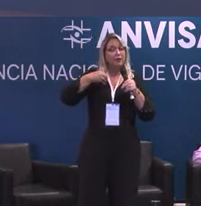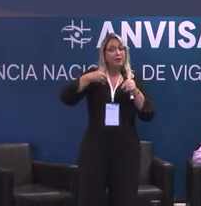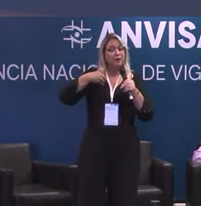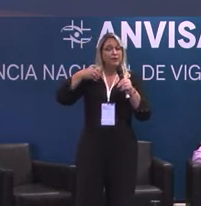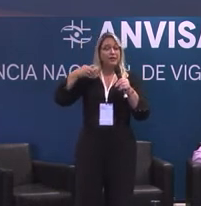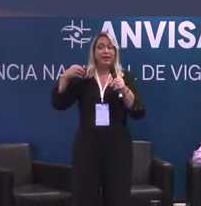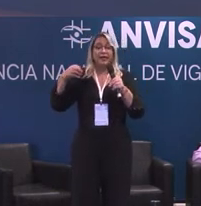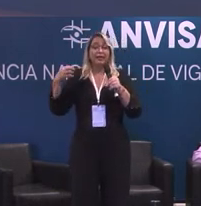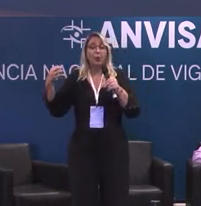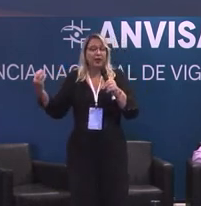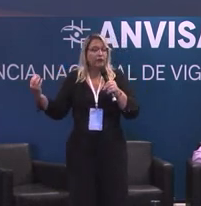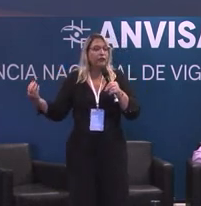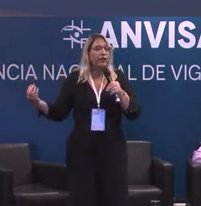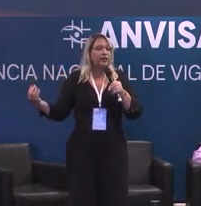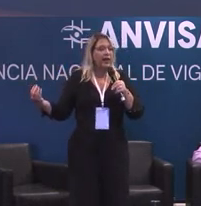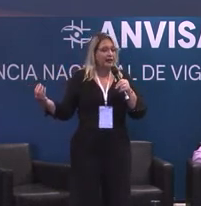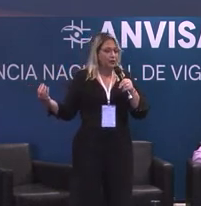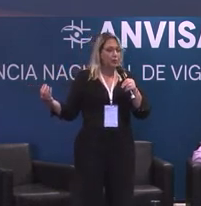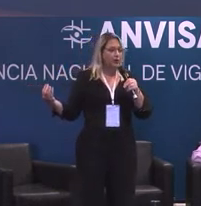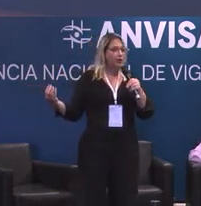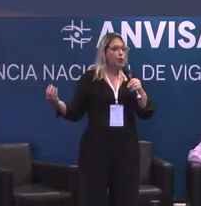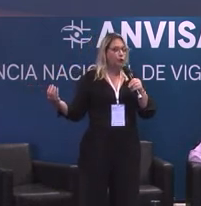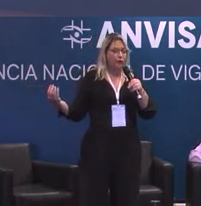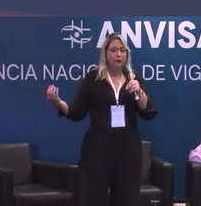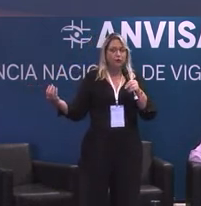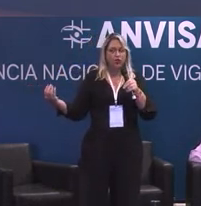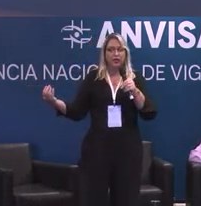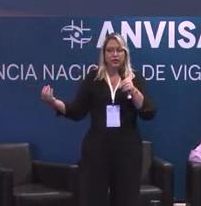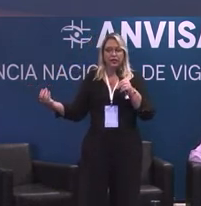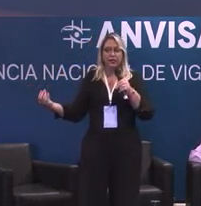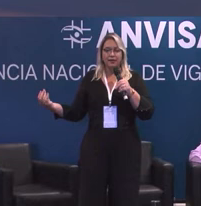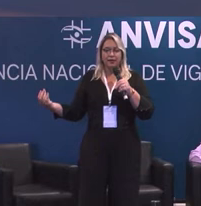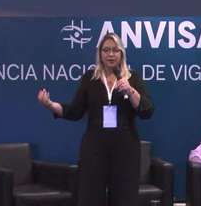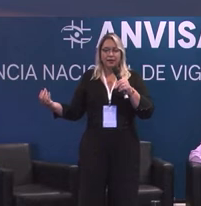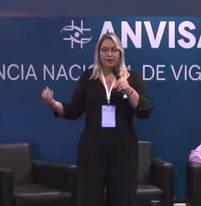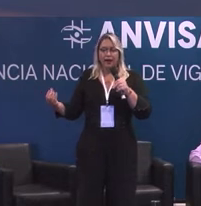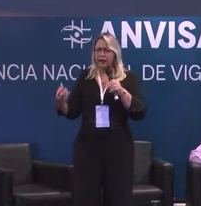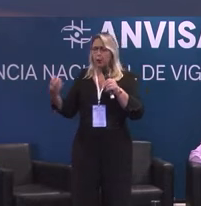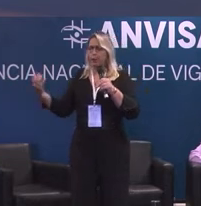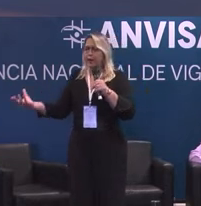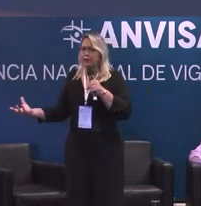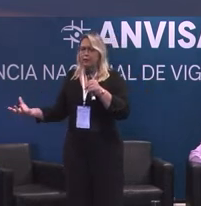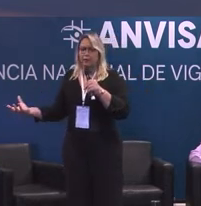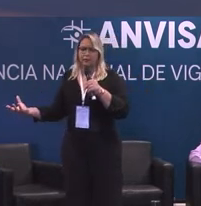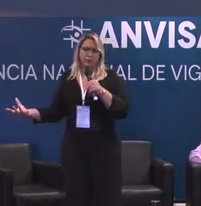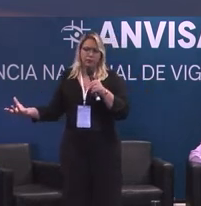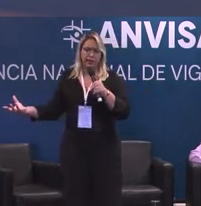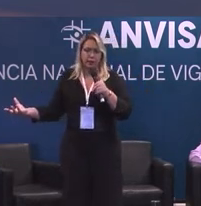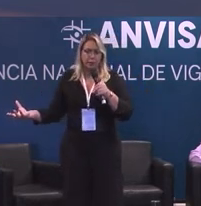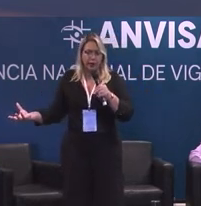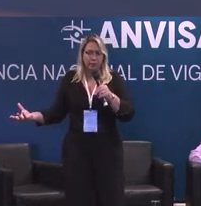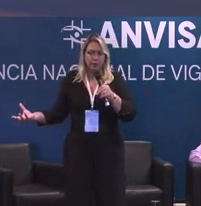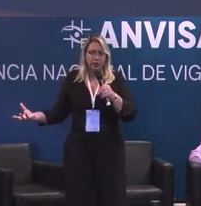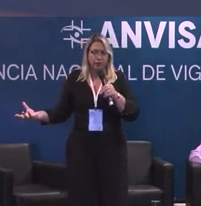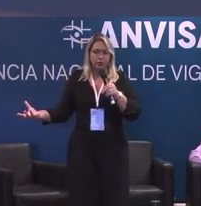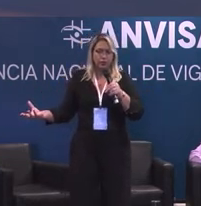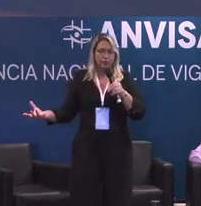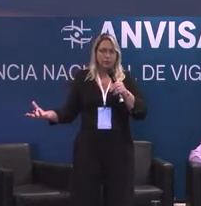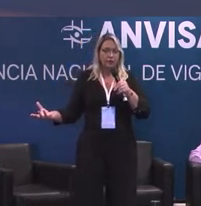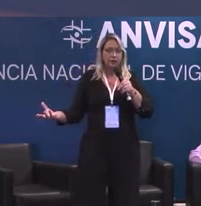que você não previa nada sobre conflitos de interesse, cadê o PAD? Não vai ter PAD, minha